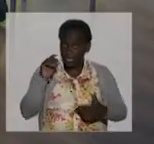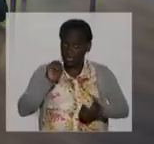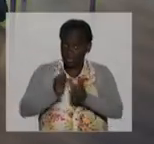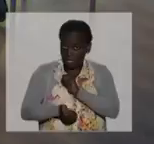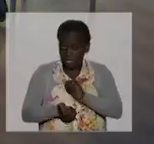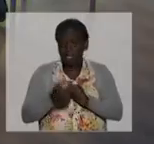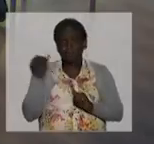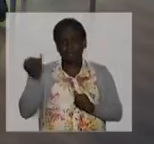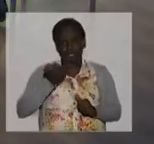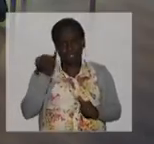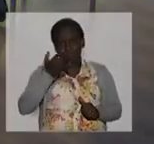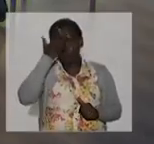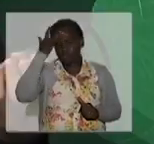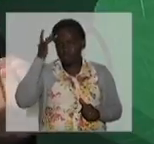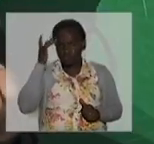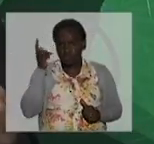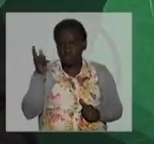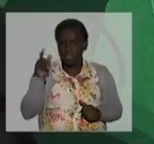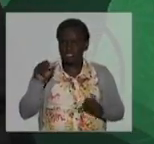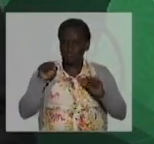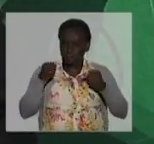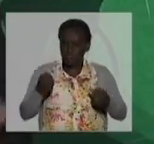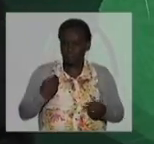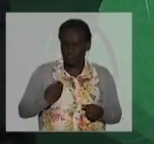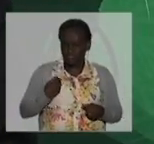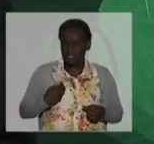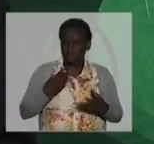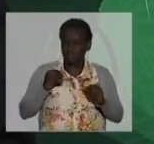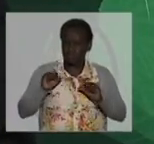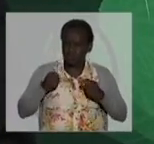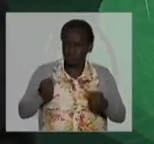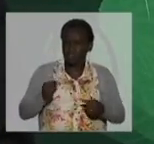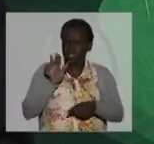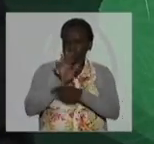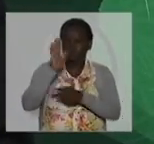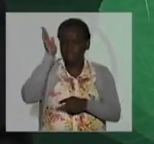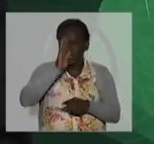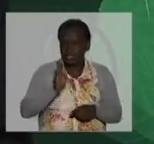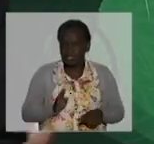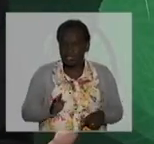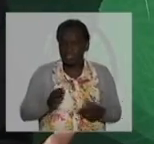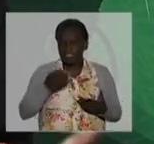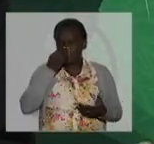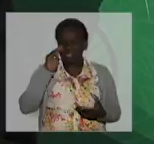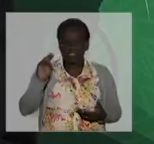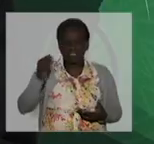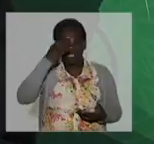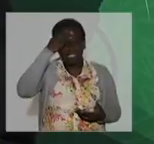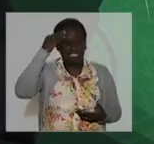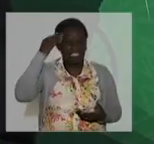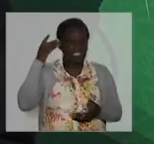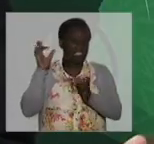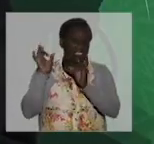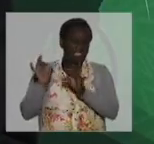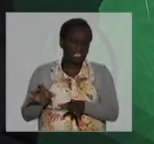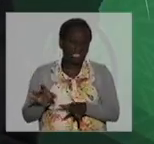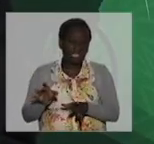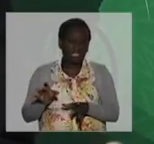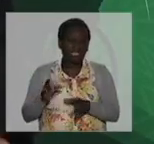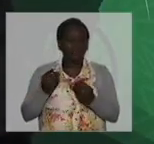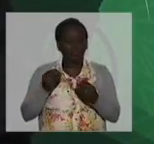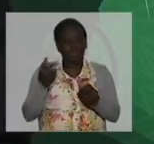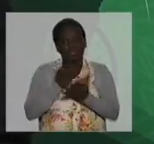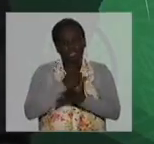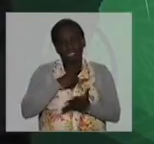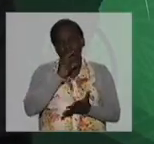o ex-atleta, até porque é importante essa pessoa que se dedicou tanto para o nosso país, ele ficar esquecido,